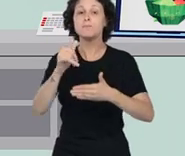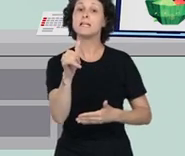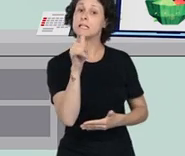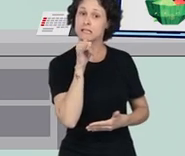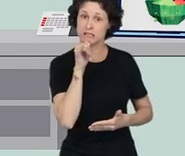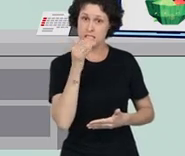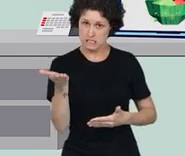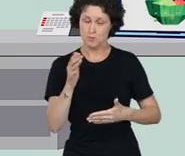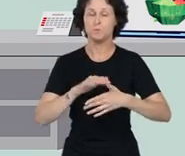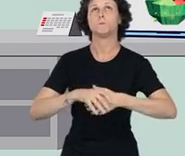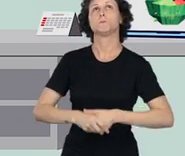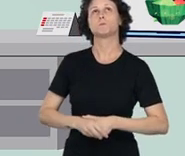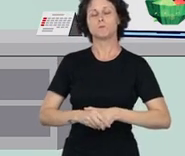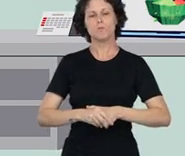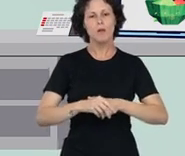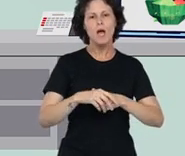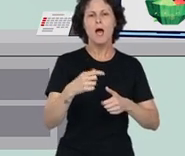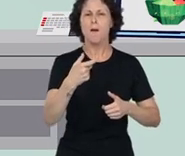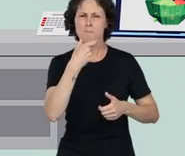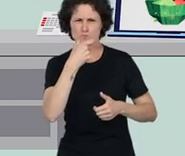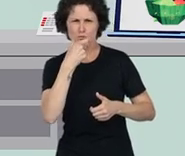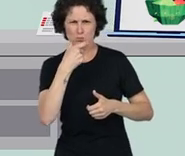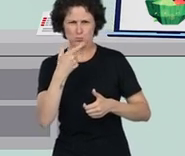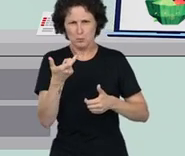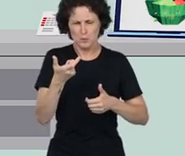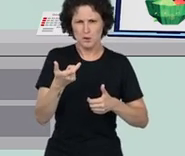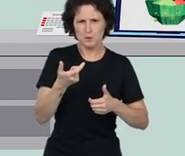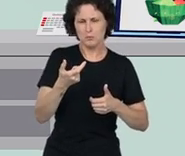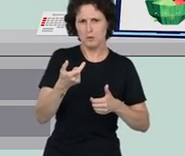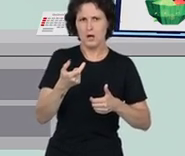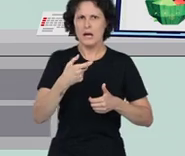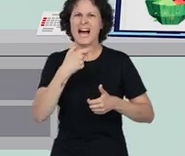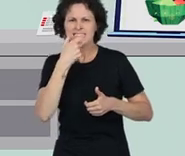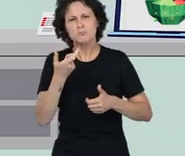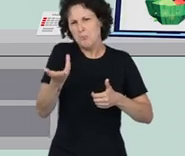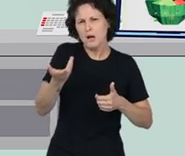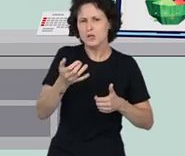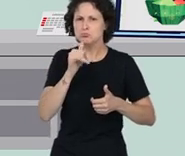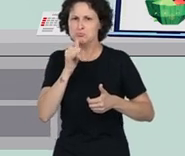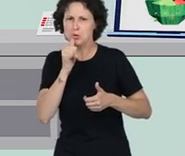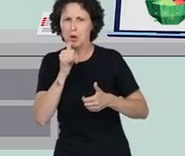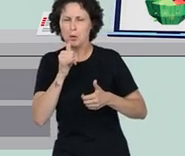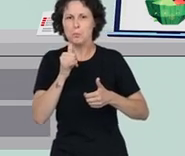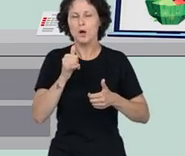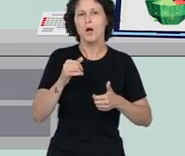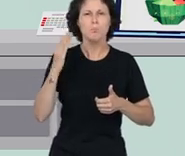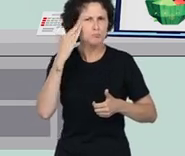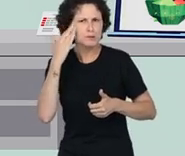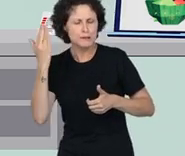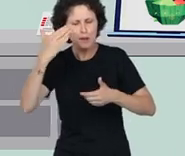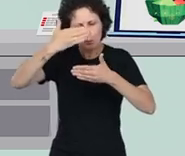recheadas ou biscoitos recheados. Depende do local onde você estiver no Brasil. Afinal de contas, falamos de maneiras diferentes, não é